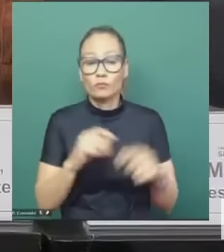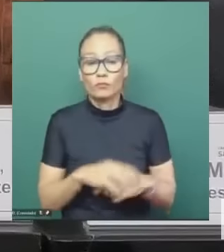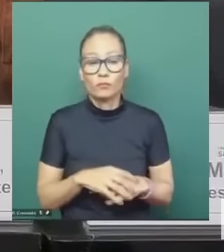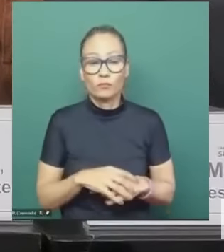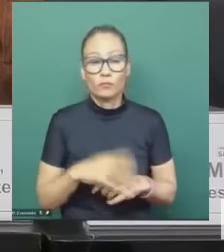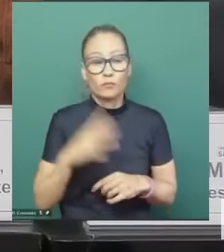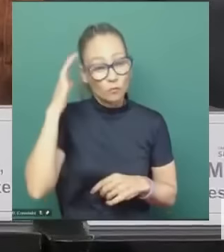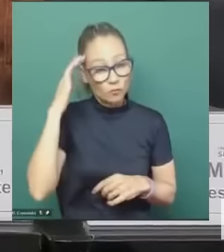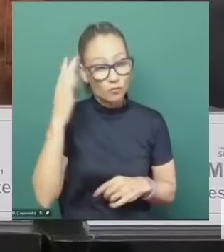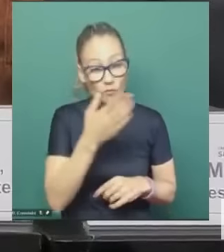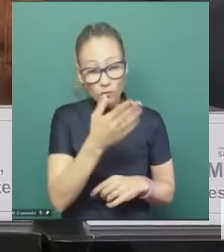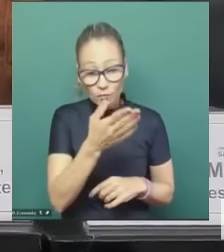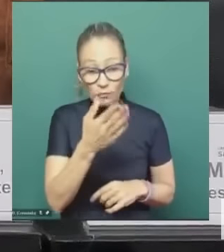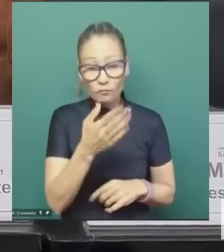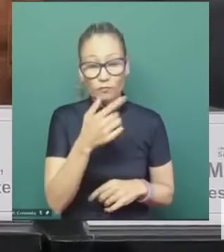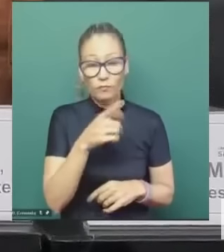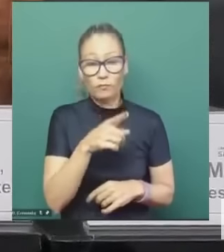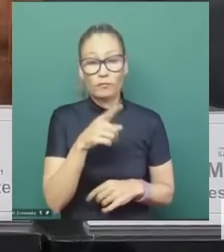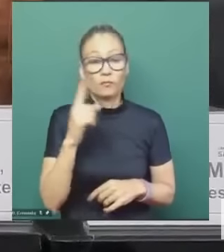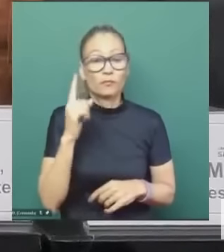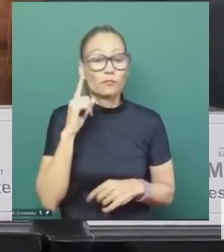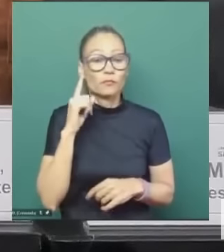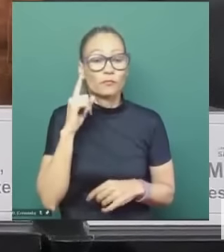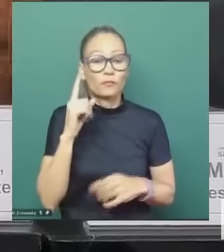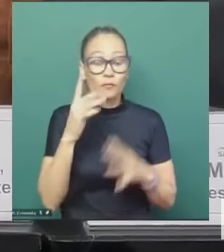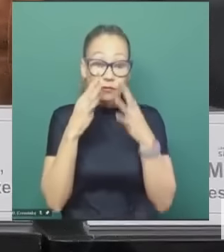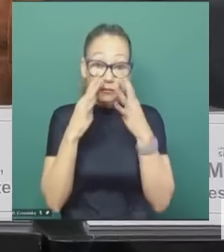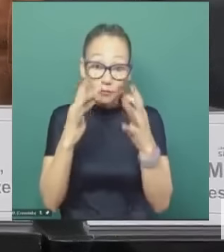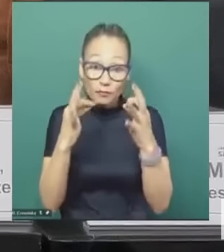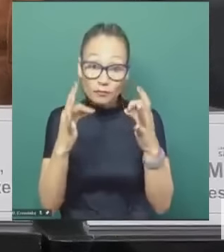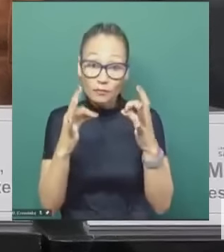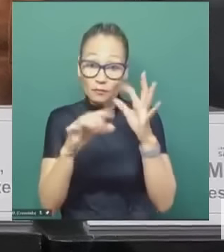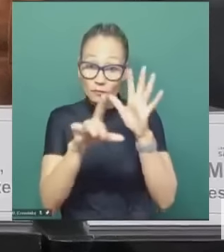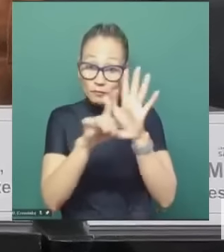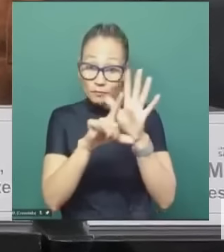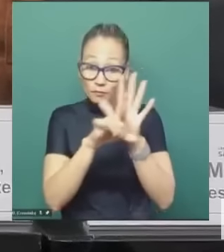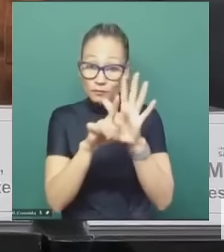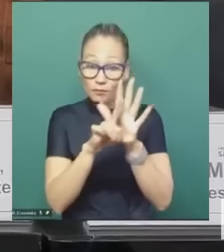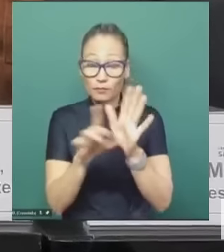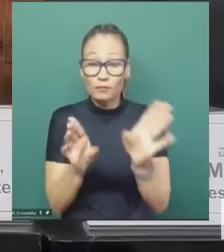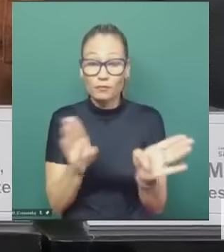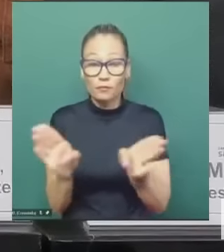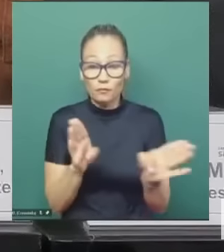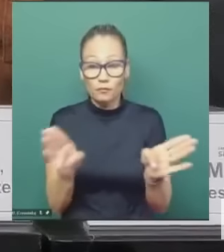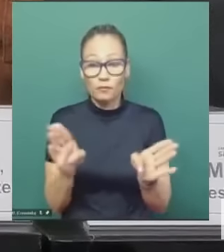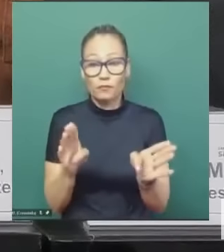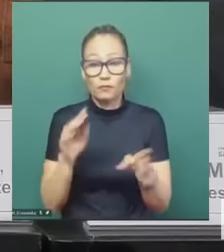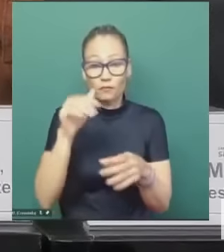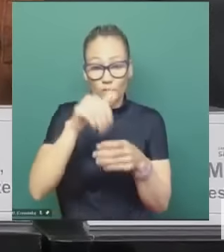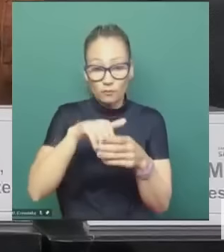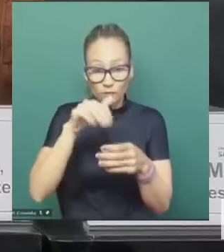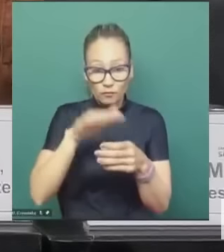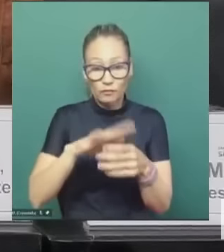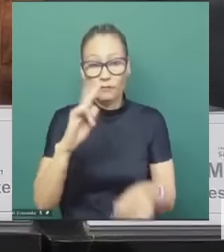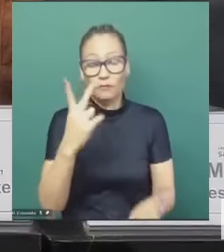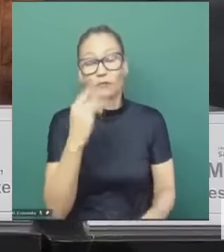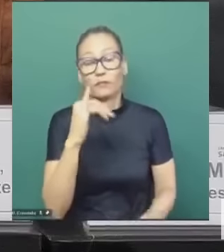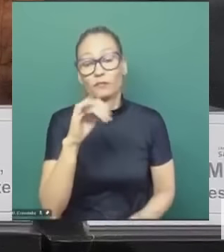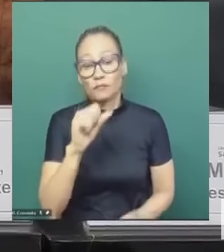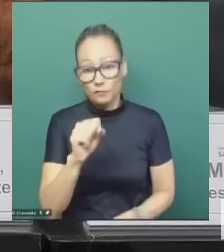pessoas não se atentou na lei de zoneamento que está sendo votada, que é especificamente a questão das HIS. Para que todos saibam, são as